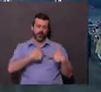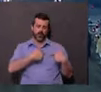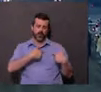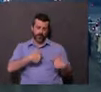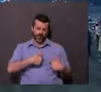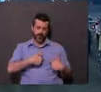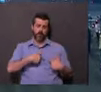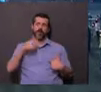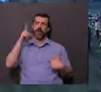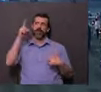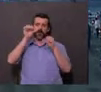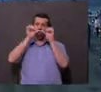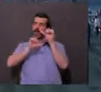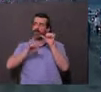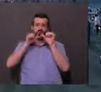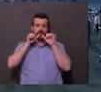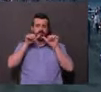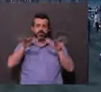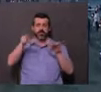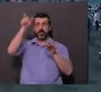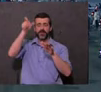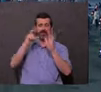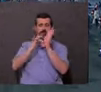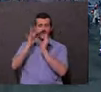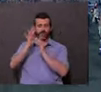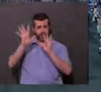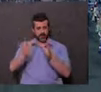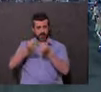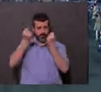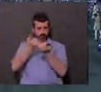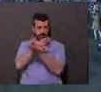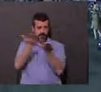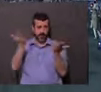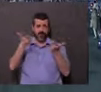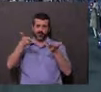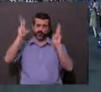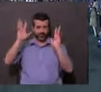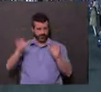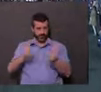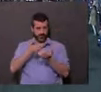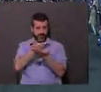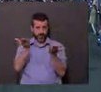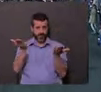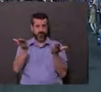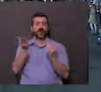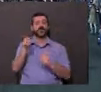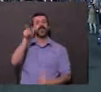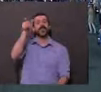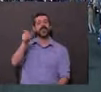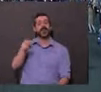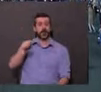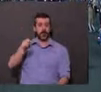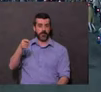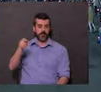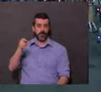nova de Jesus Cristo que liberta e salva. A resposta de Pedro, de acordo com o texto dos Atos